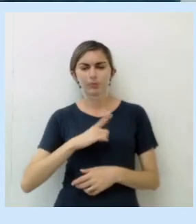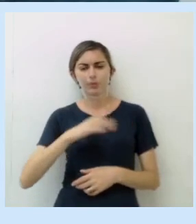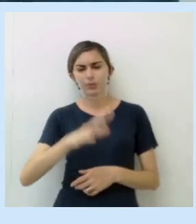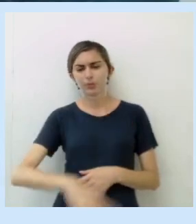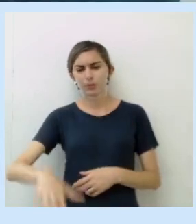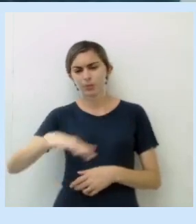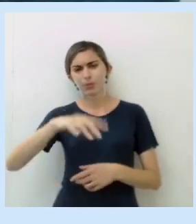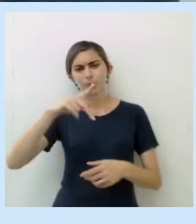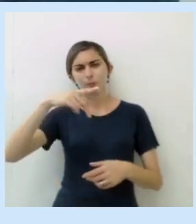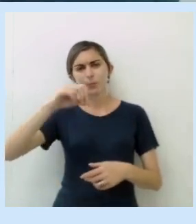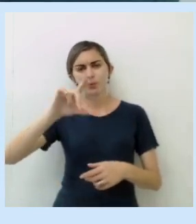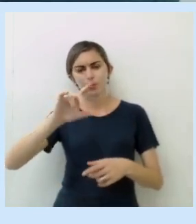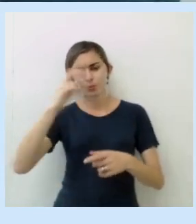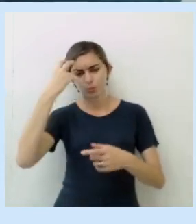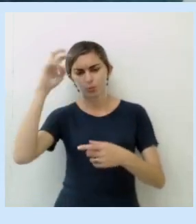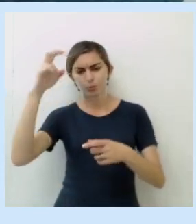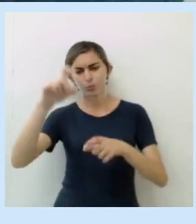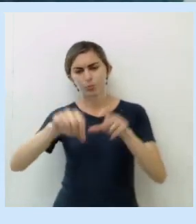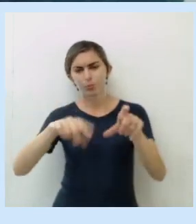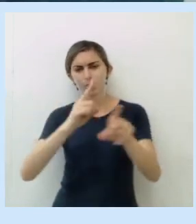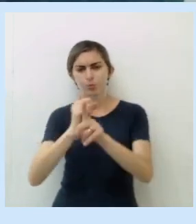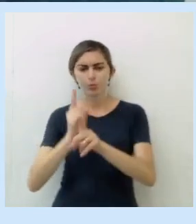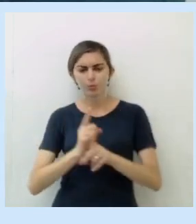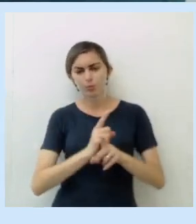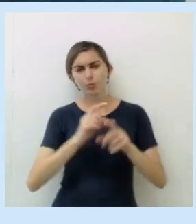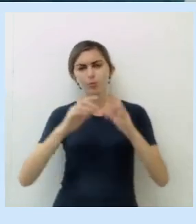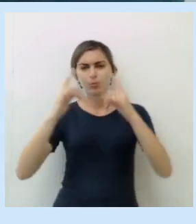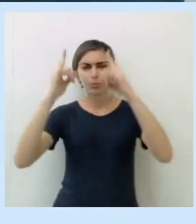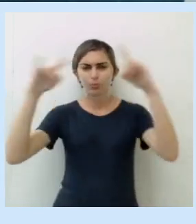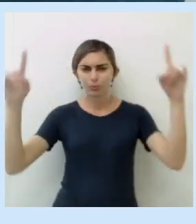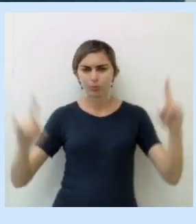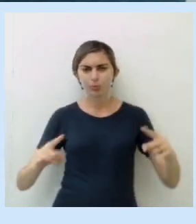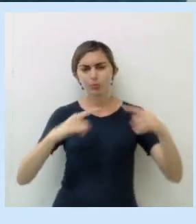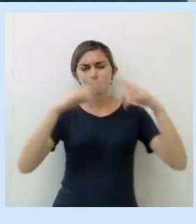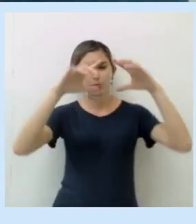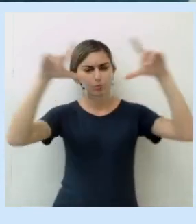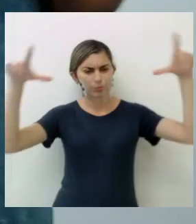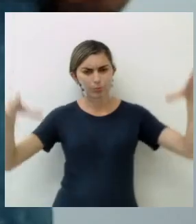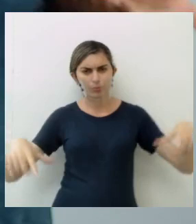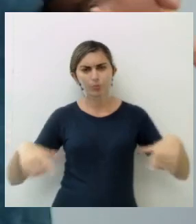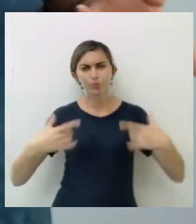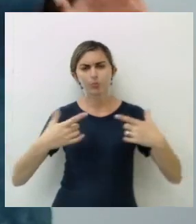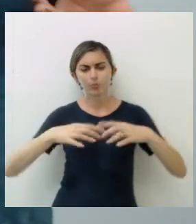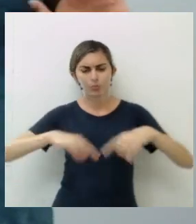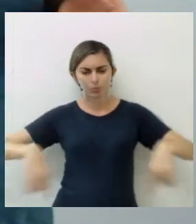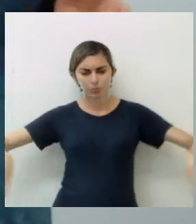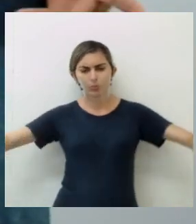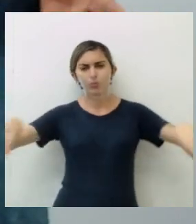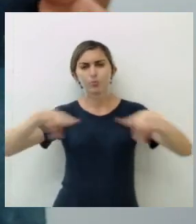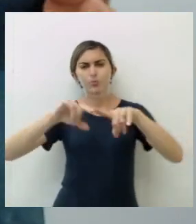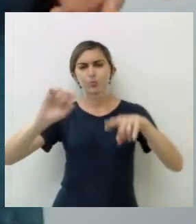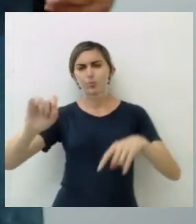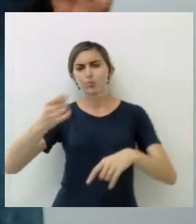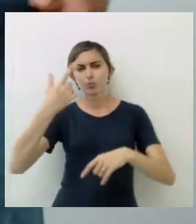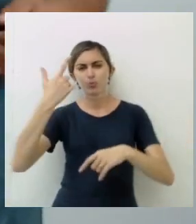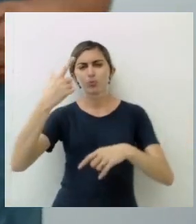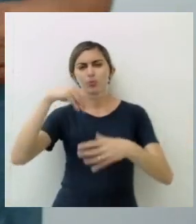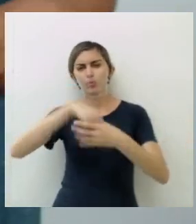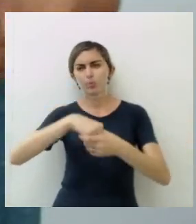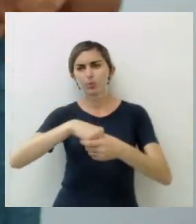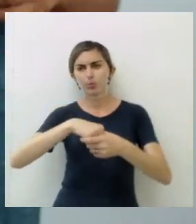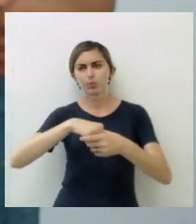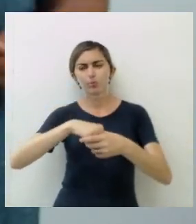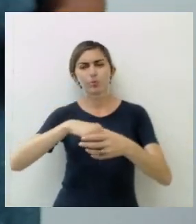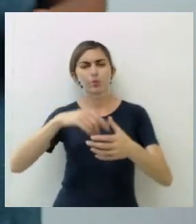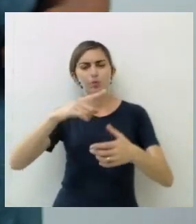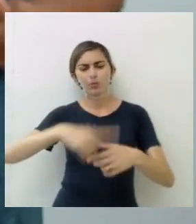área de policultura onde a gente vai encontrar as commodities, por exemplo, Sunbelt, né? O cinturão do sol. E daí dentro desse cinturão